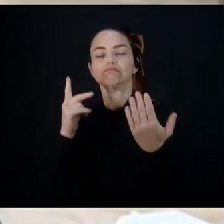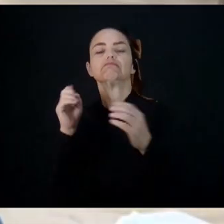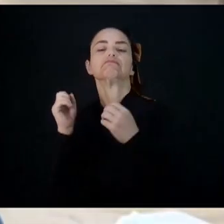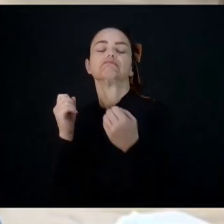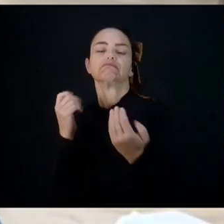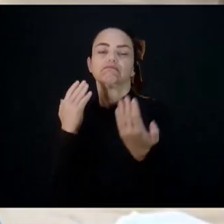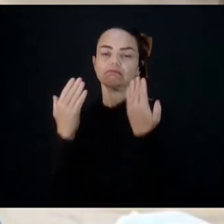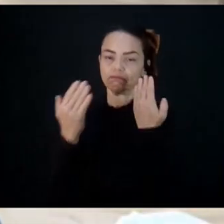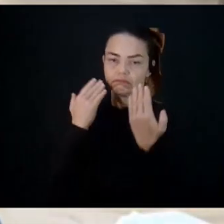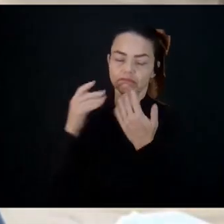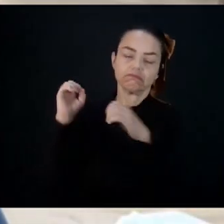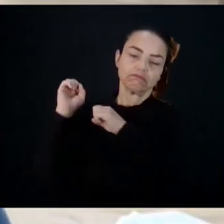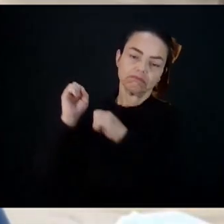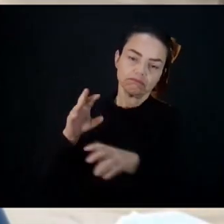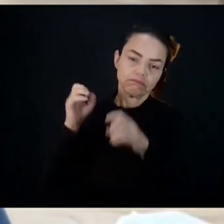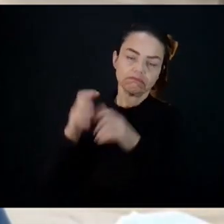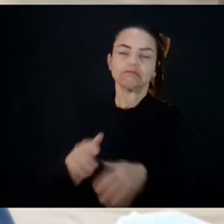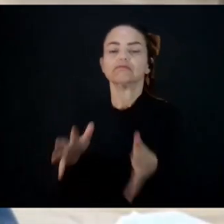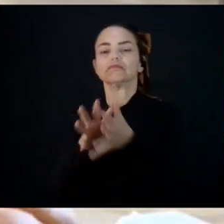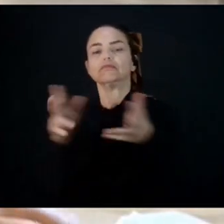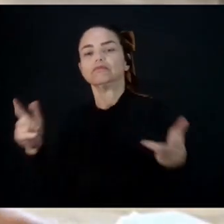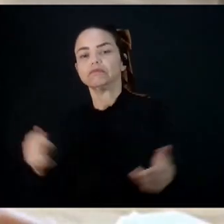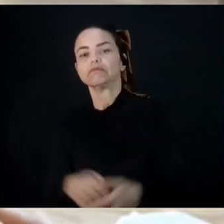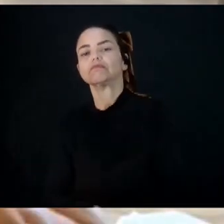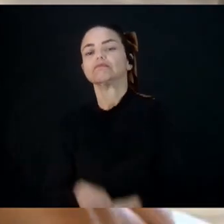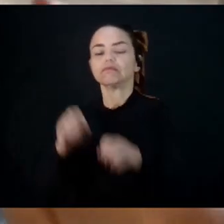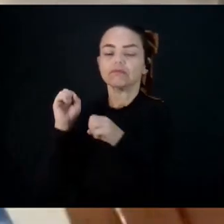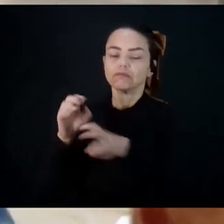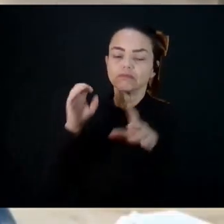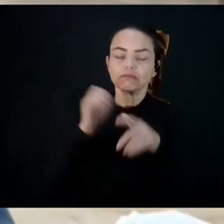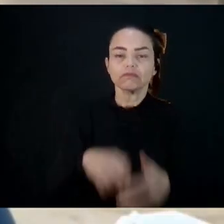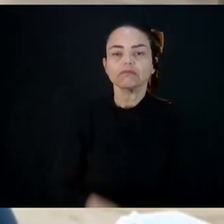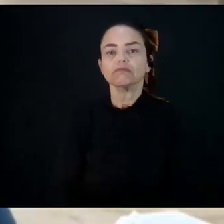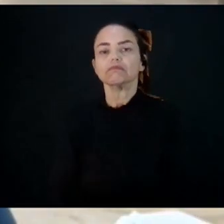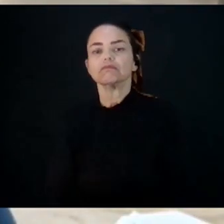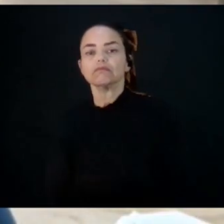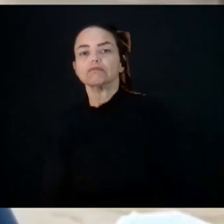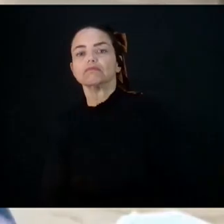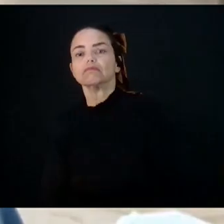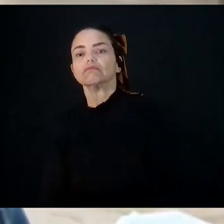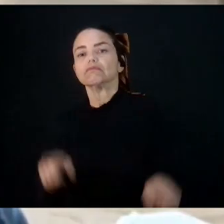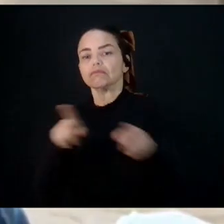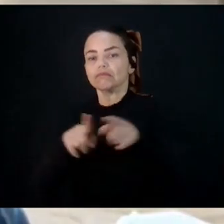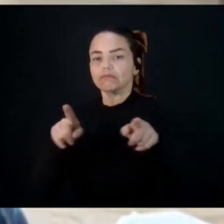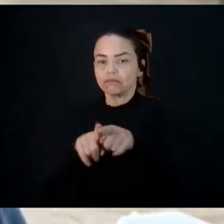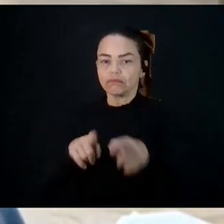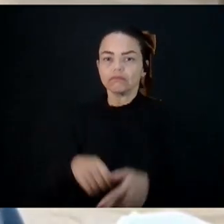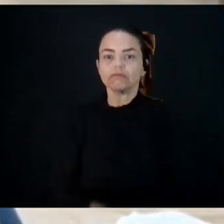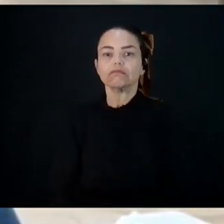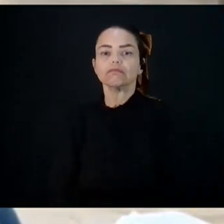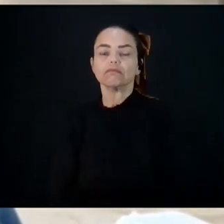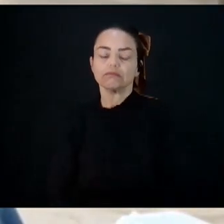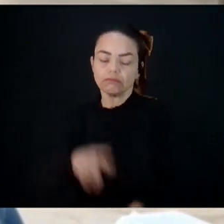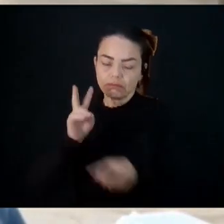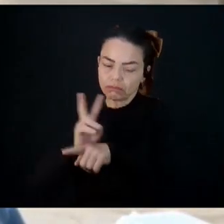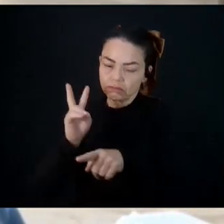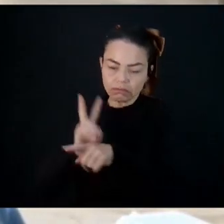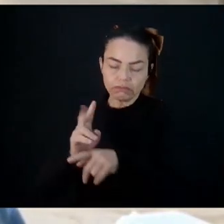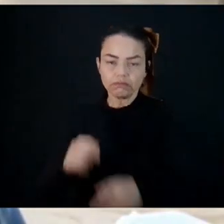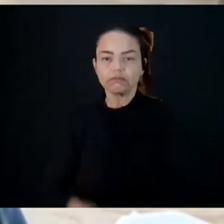que eu acho maravilhoso, né? E também do cuidado, tanto o